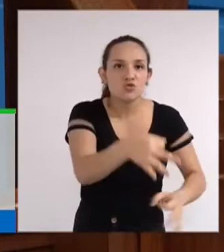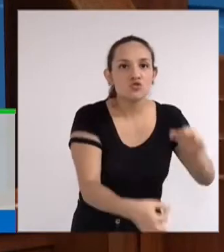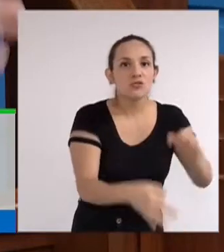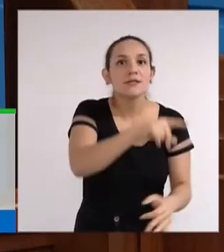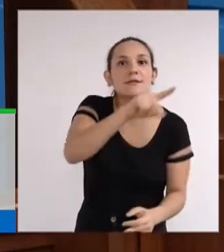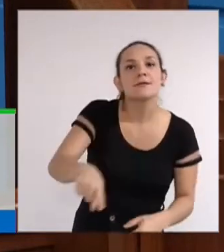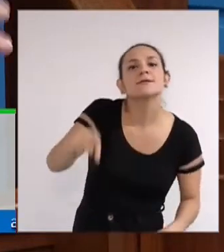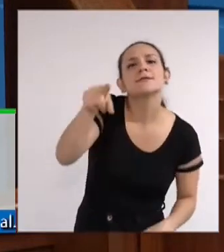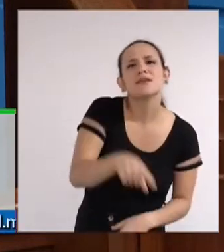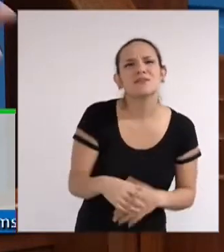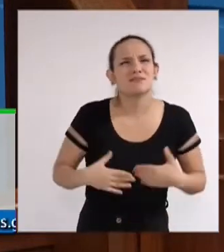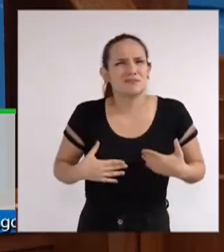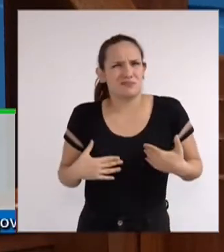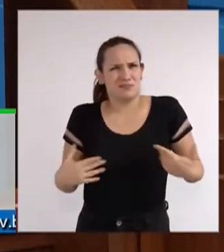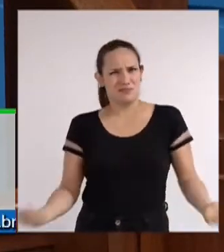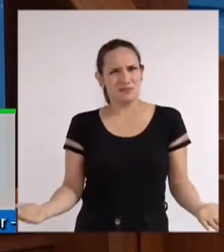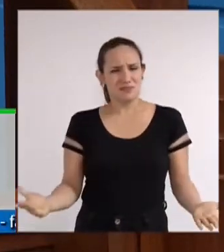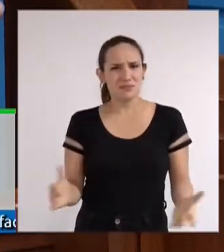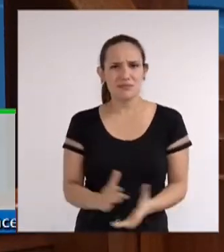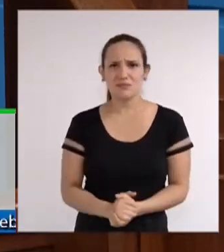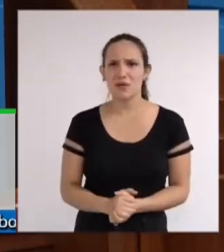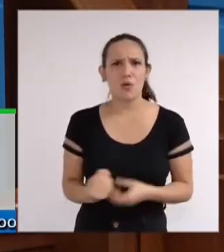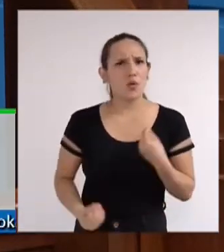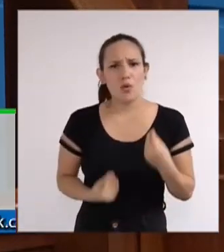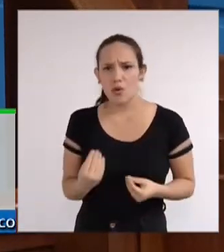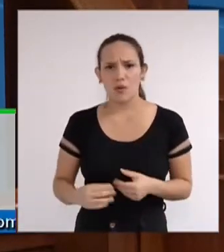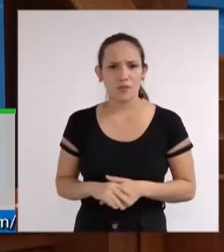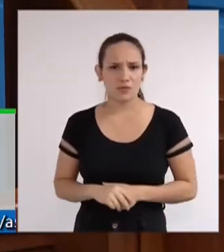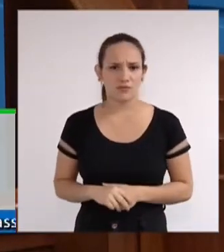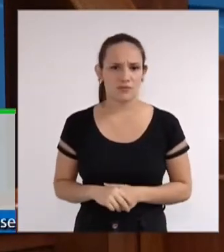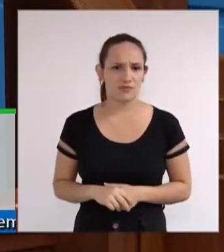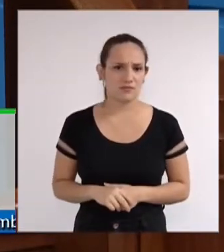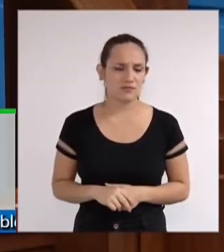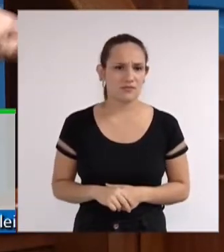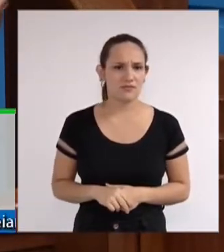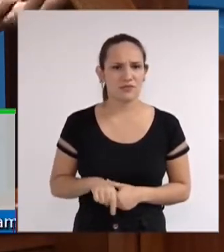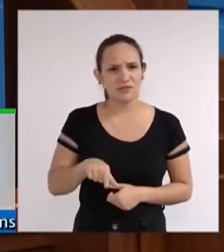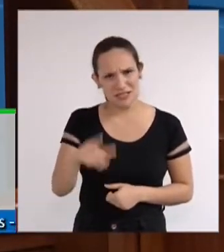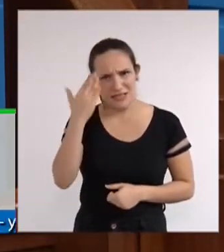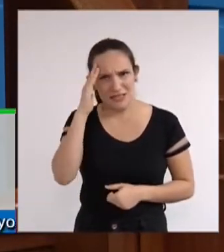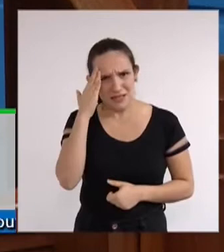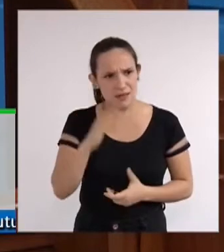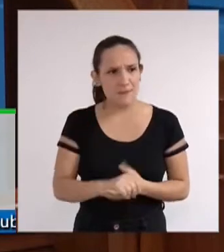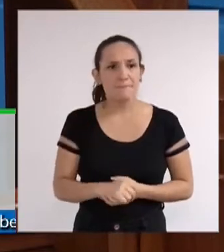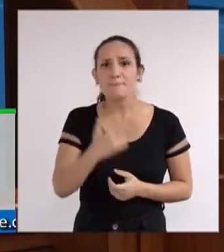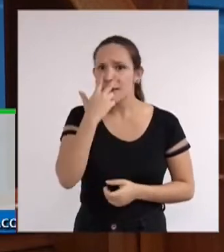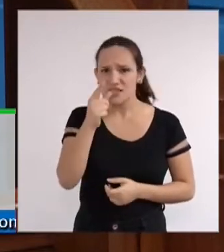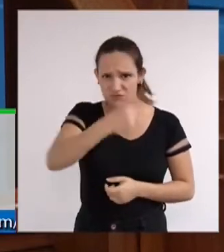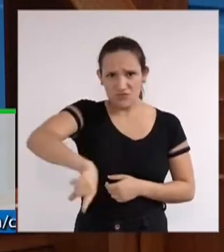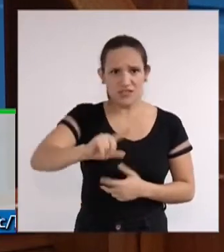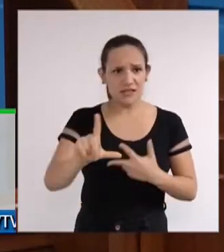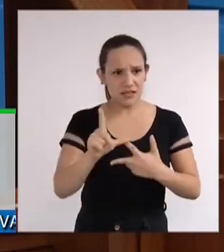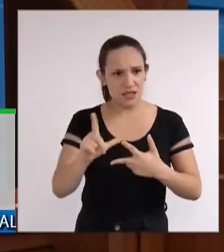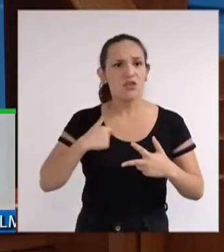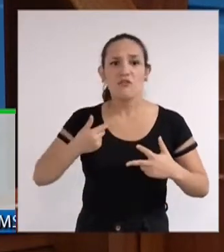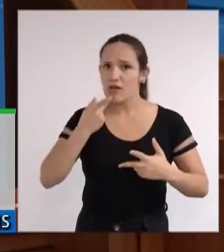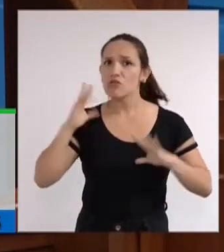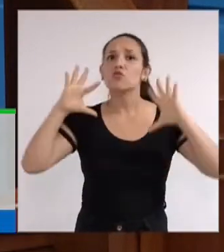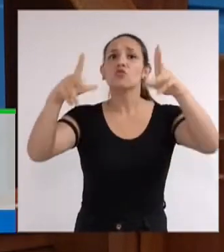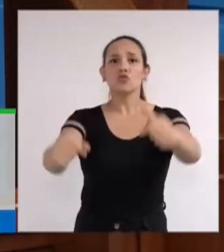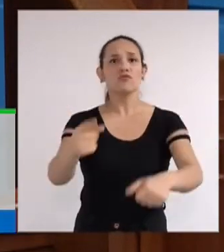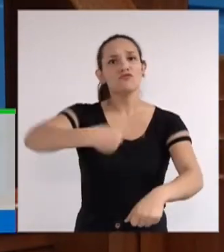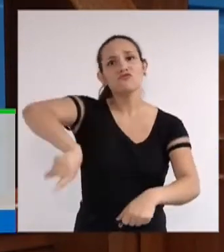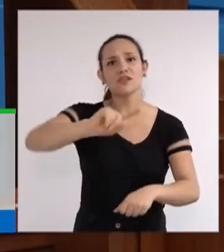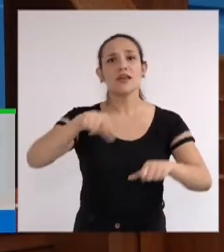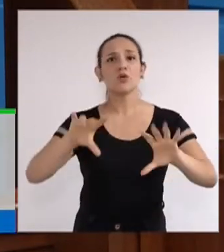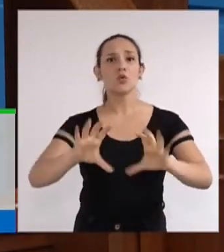Percebam o caminho que estamos indo. Os senhores estão sendo tratados como fantoches. Quando eu digo os senhores, eu digo porque os senhores são membros